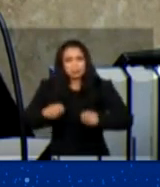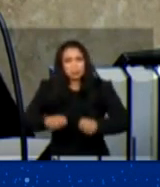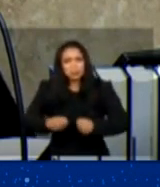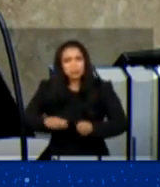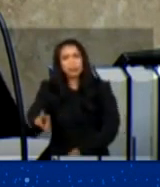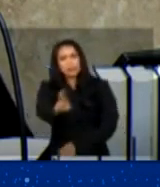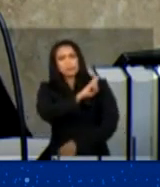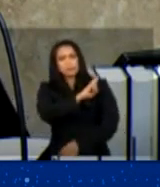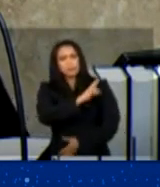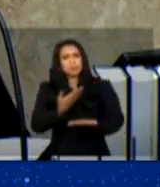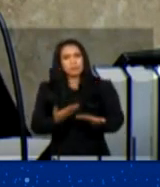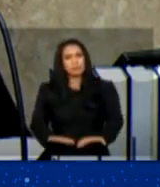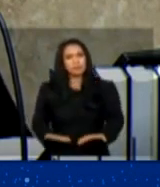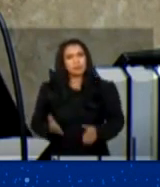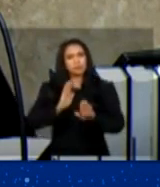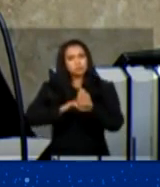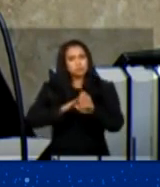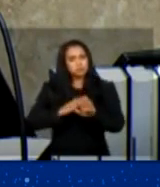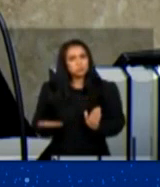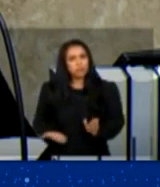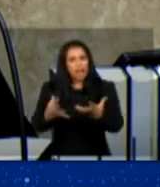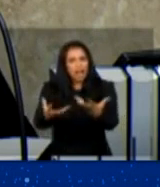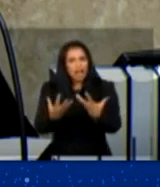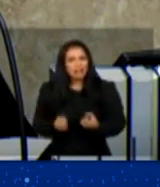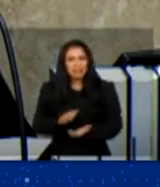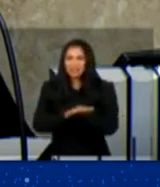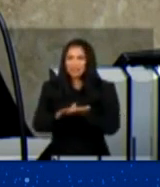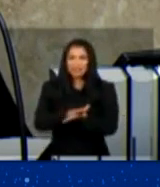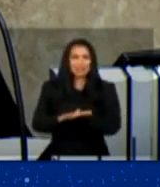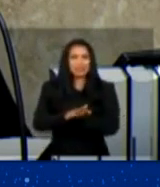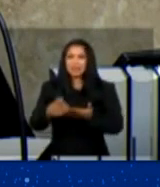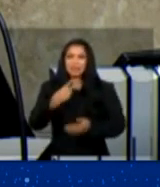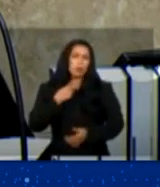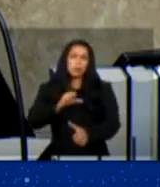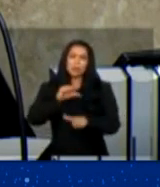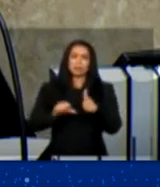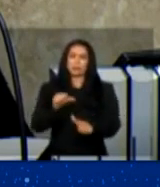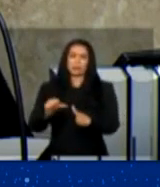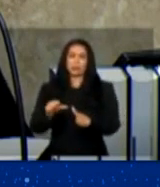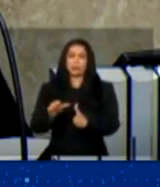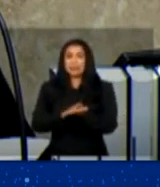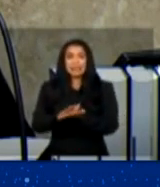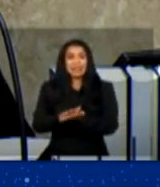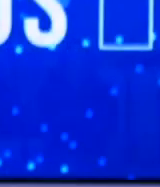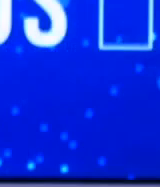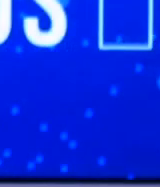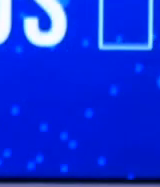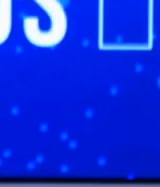necessária responsabilização. É aceitar que nada pode ser mudado, que nada pode ser